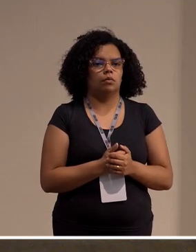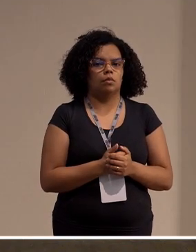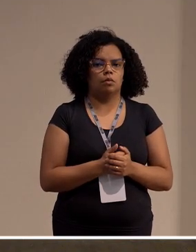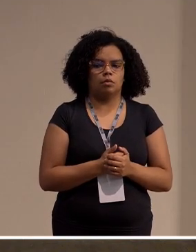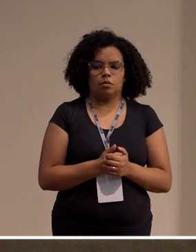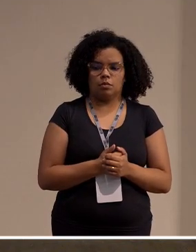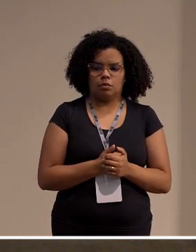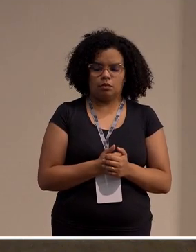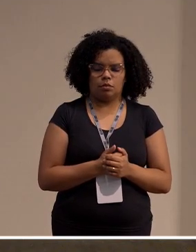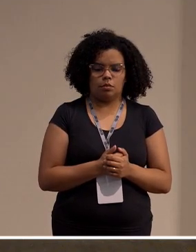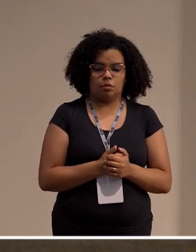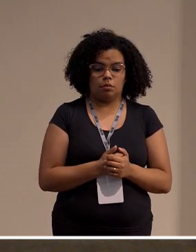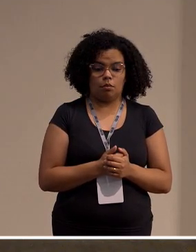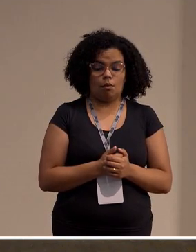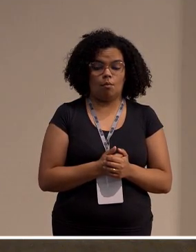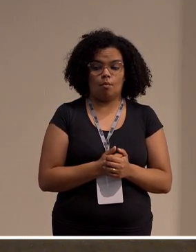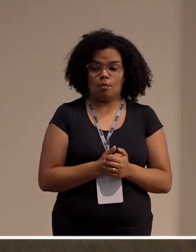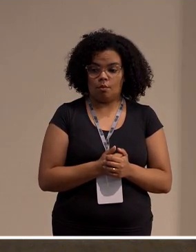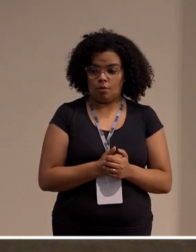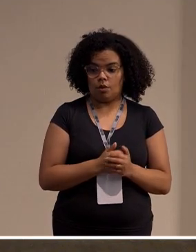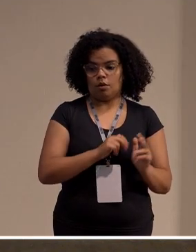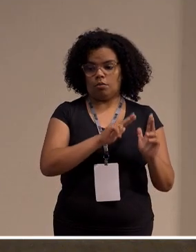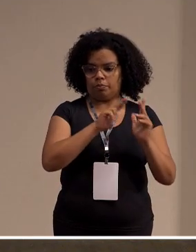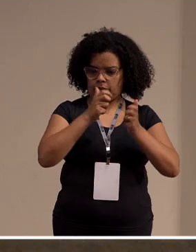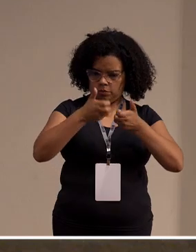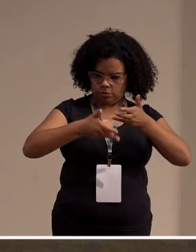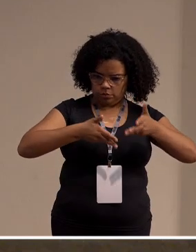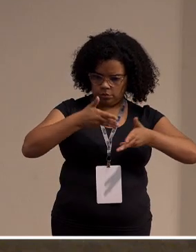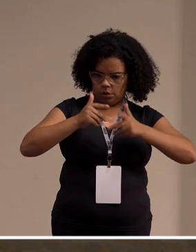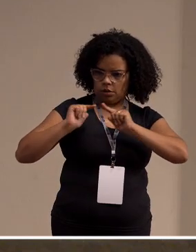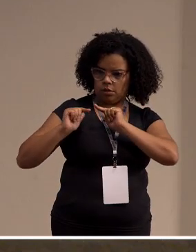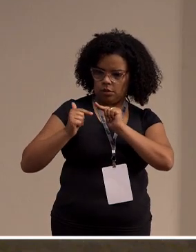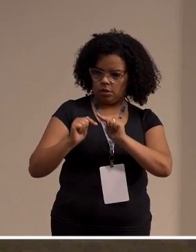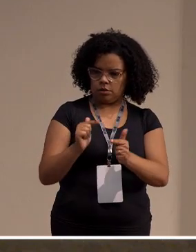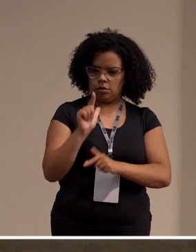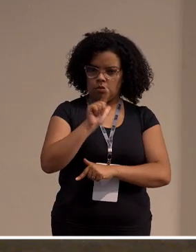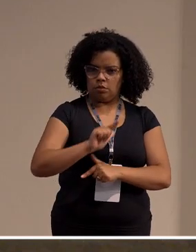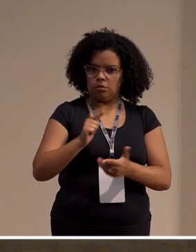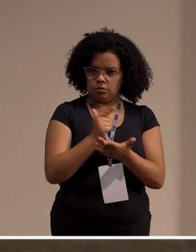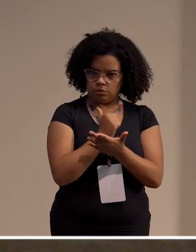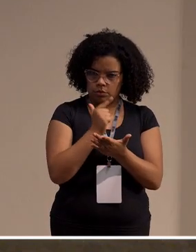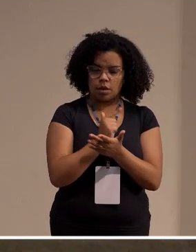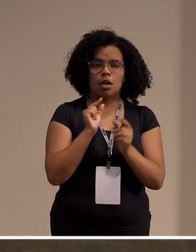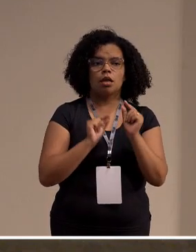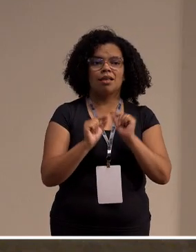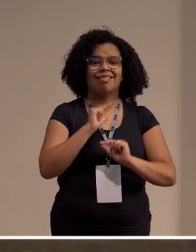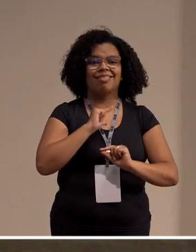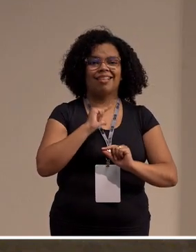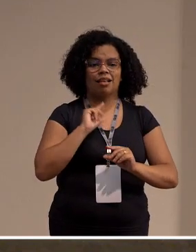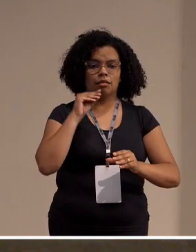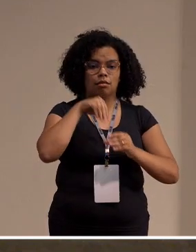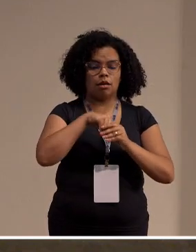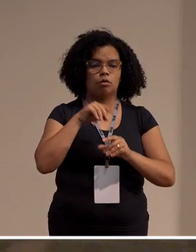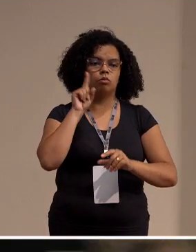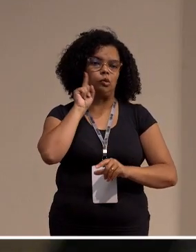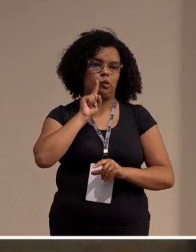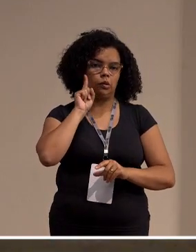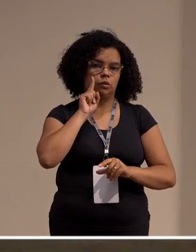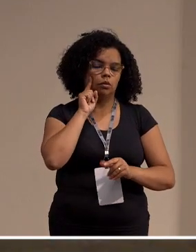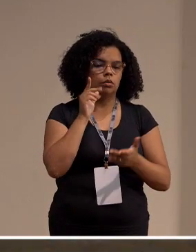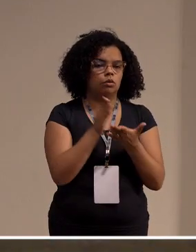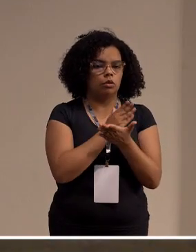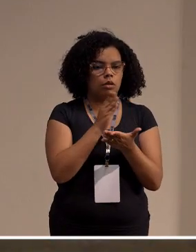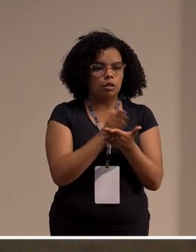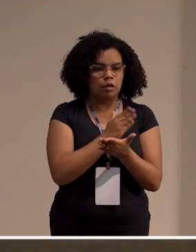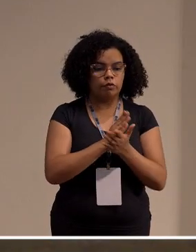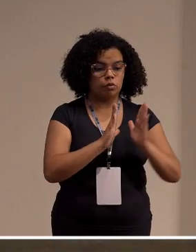com a Jamaica Kincaid sobre essa tradição literária, né, que existe nos Estados Unidos de livros sobre